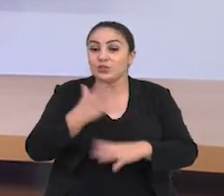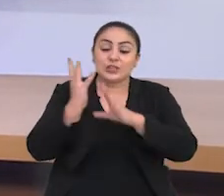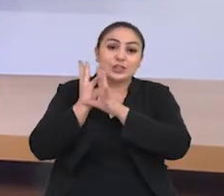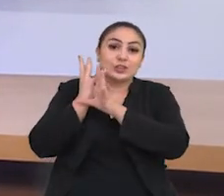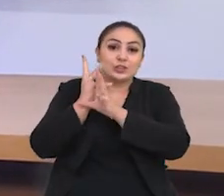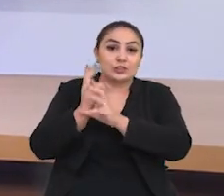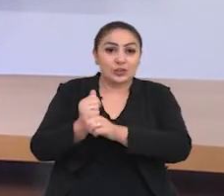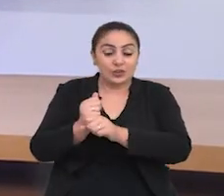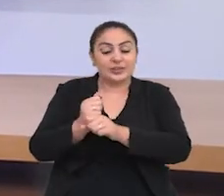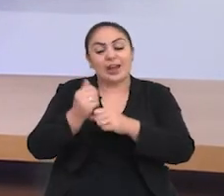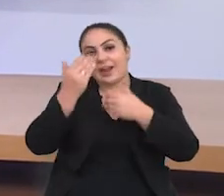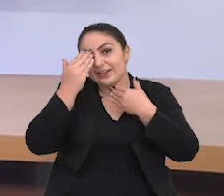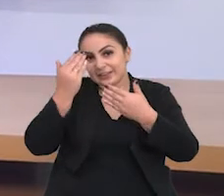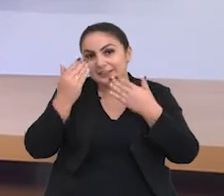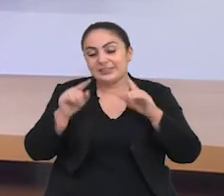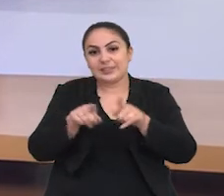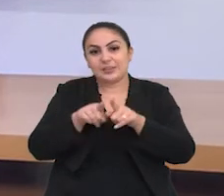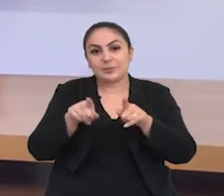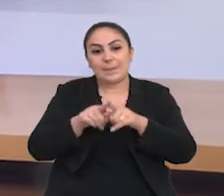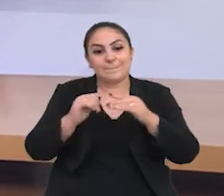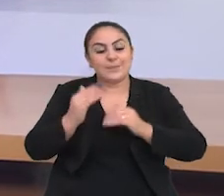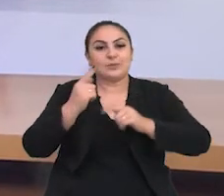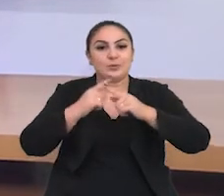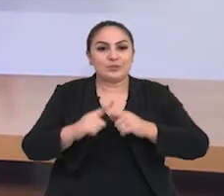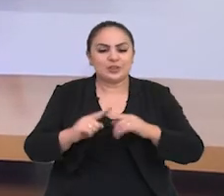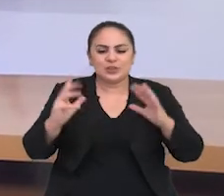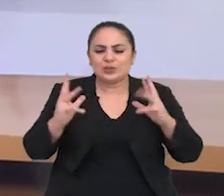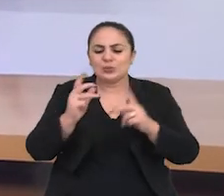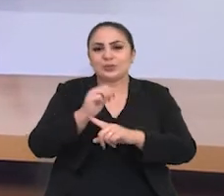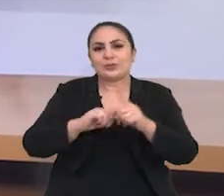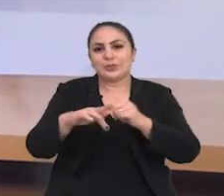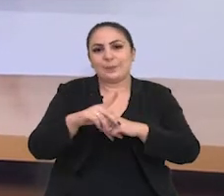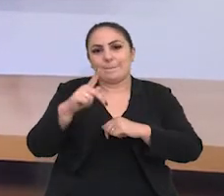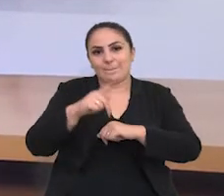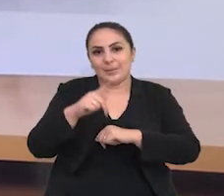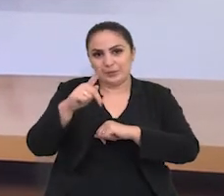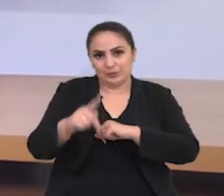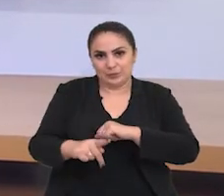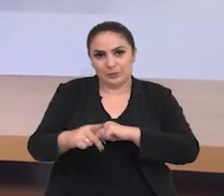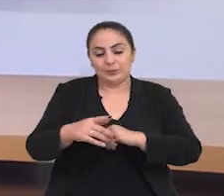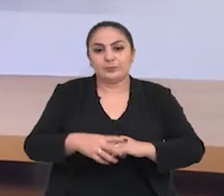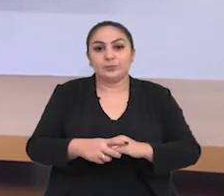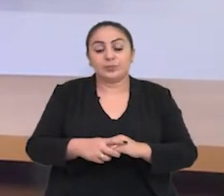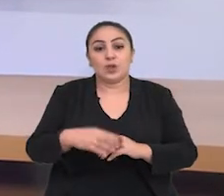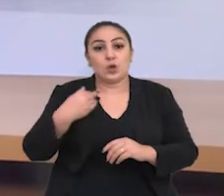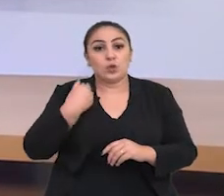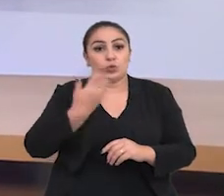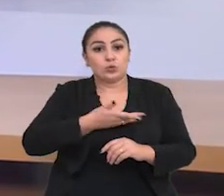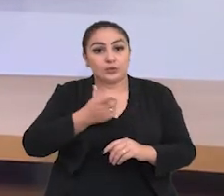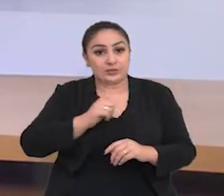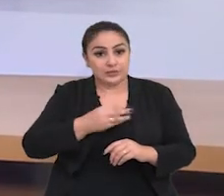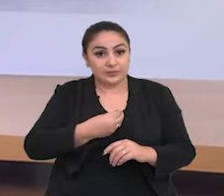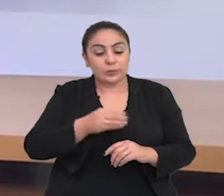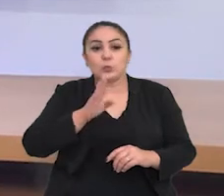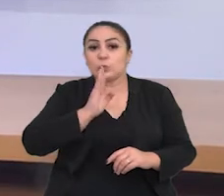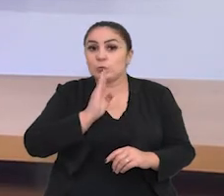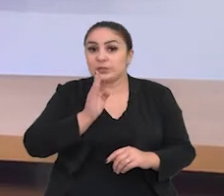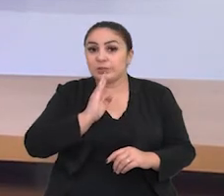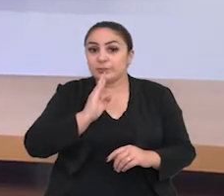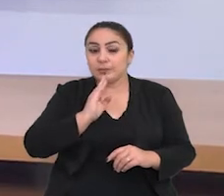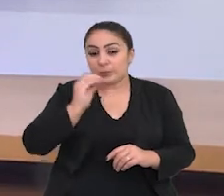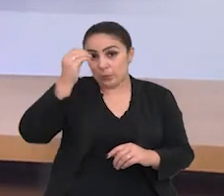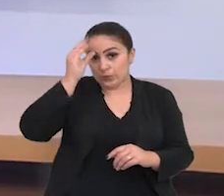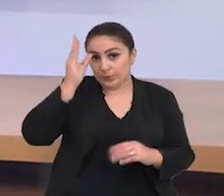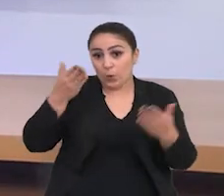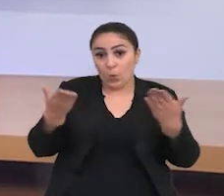nossa história, né, agradecendo mais uma vez a toda a sociedade passofundense, onde a gente tem um conhecimento